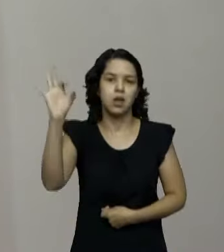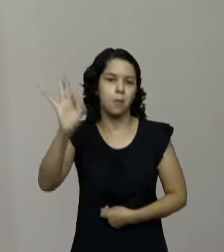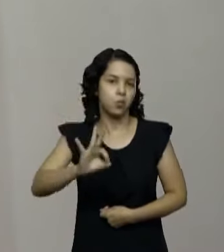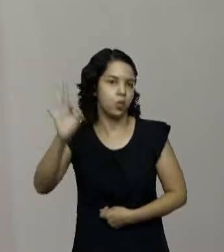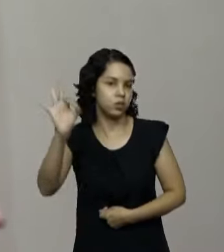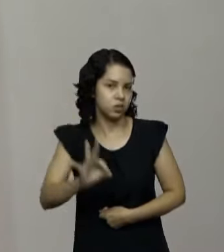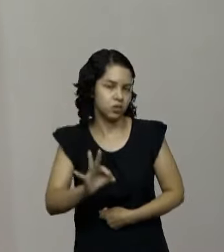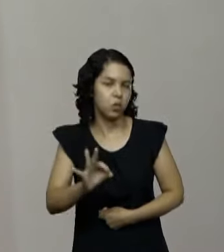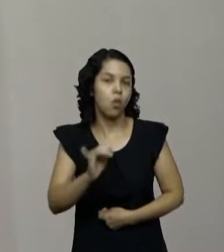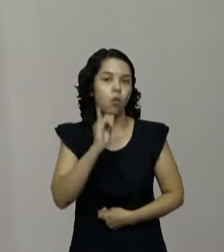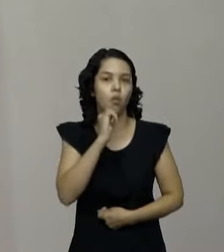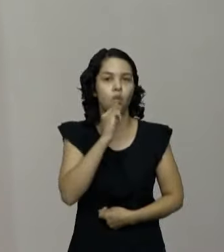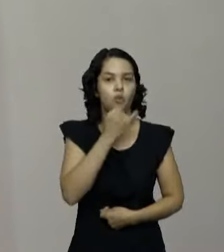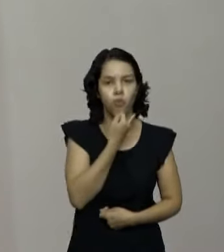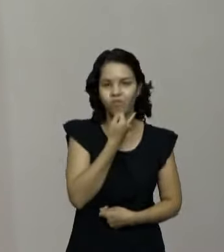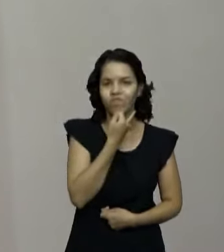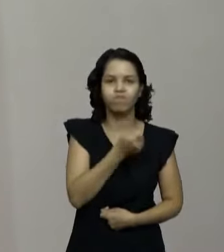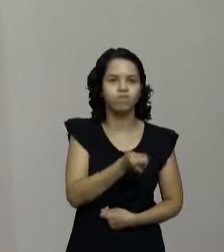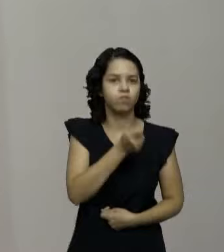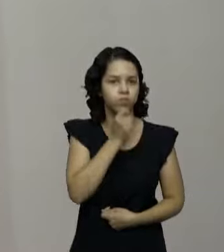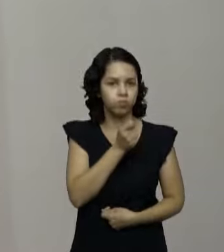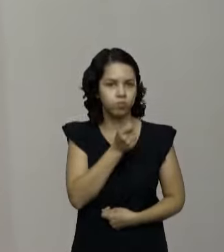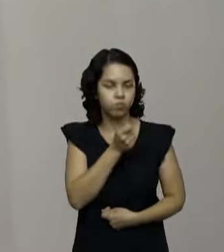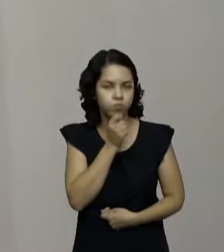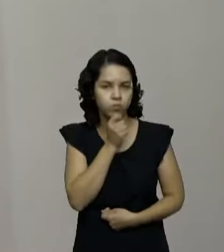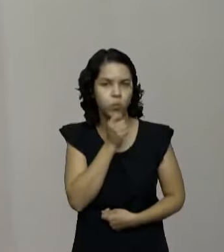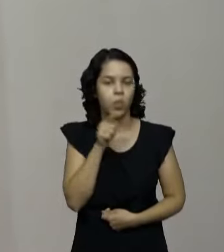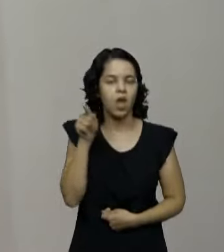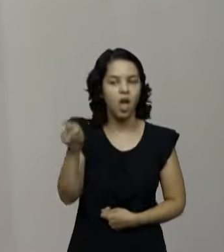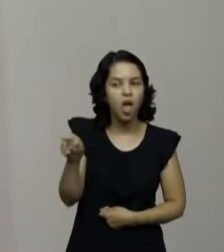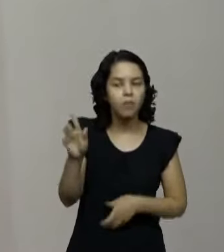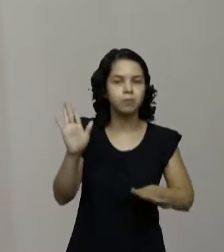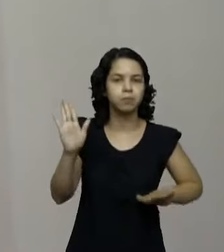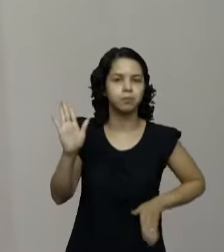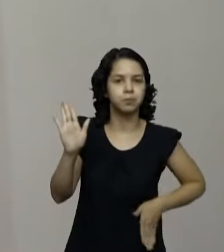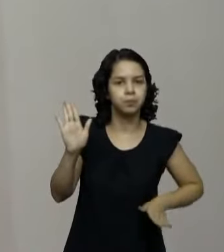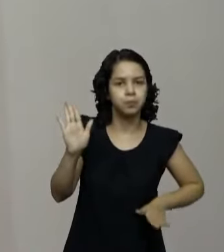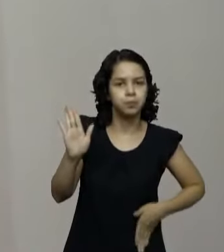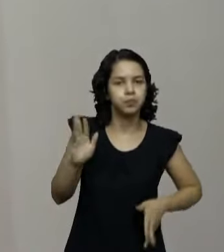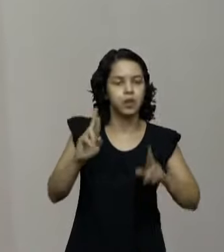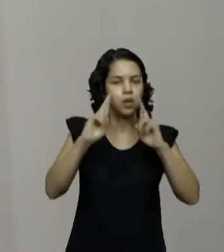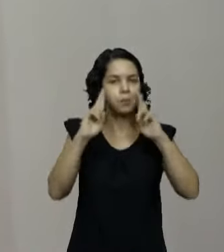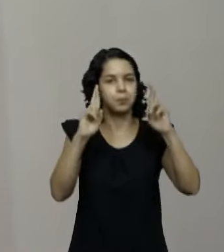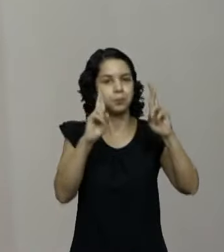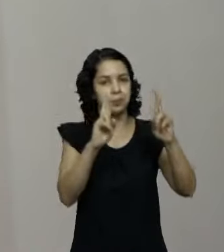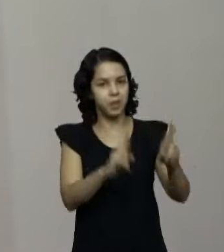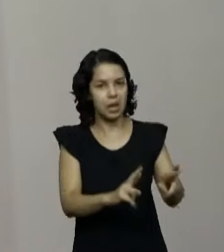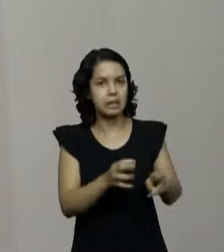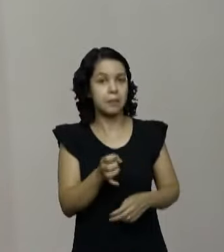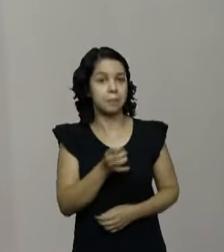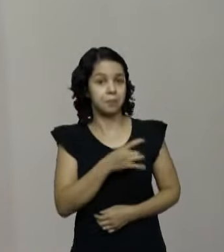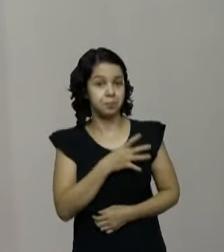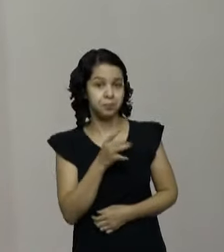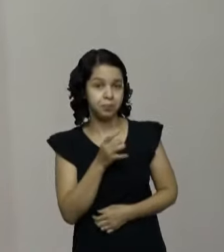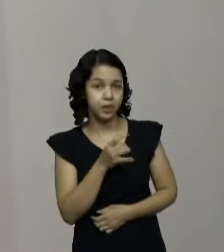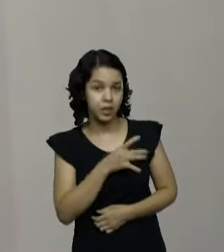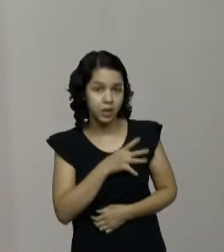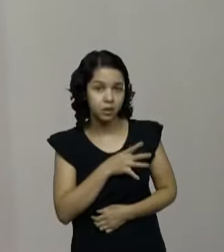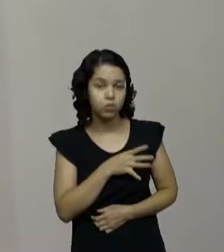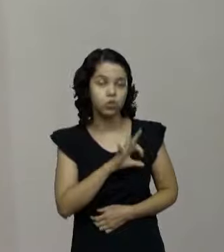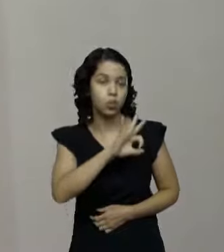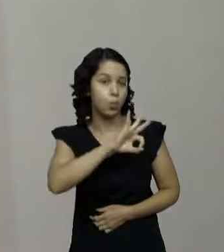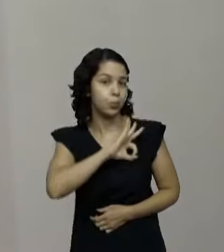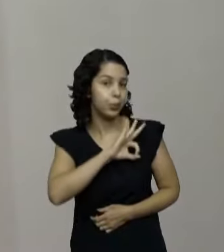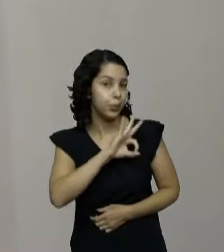infelizmente ainda não é. O marginal respeita, tem medo da